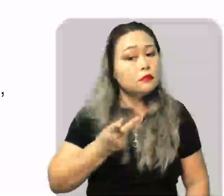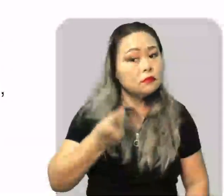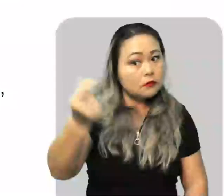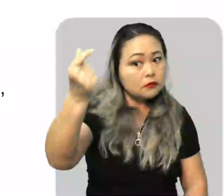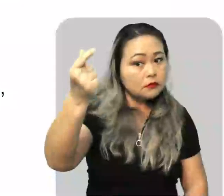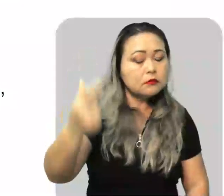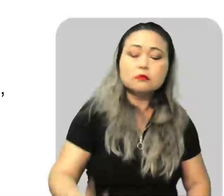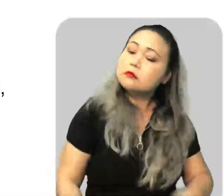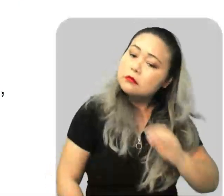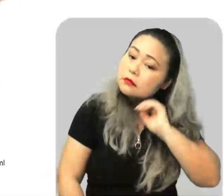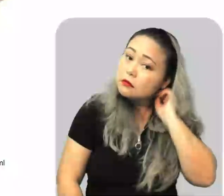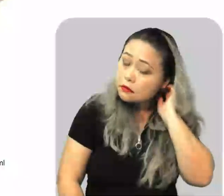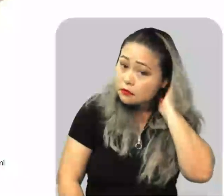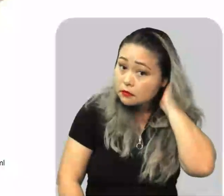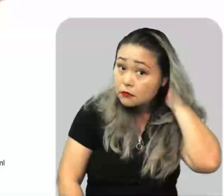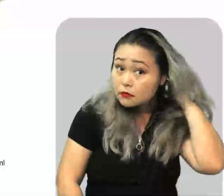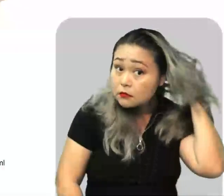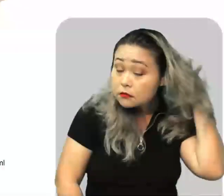seguindo.